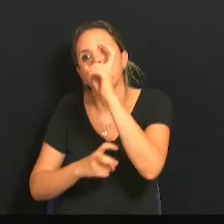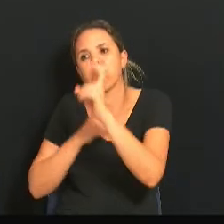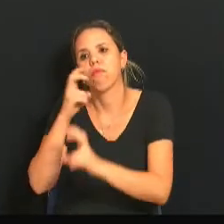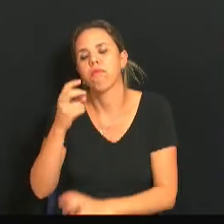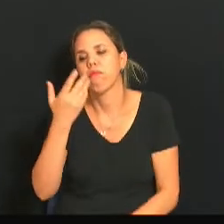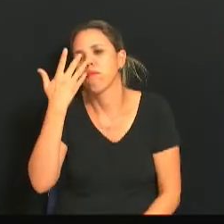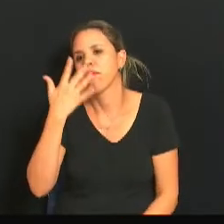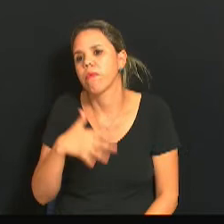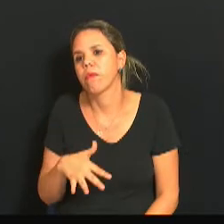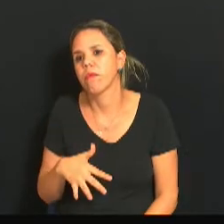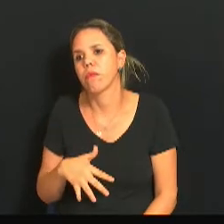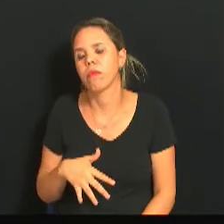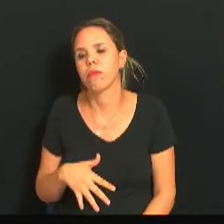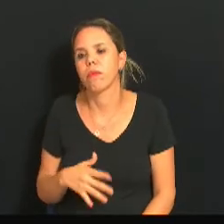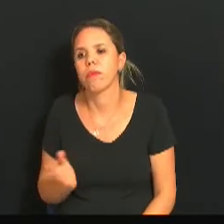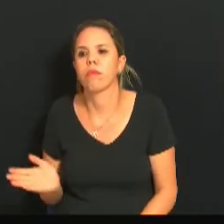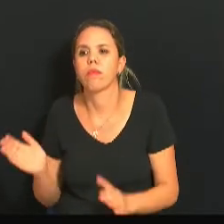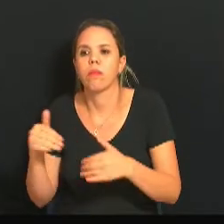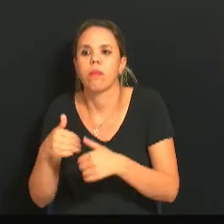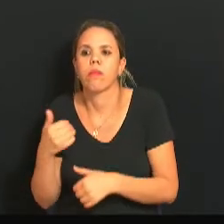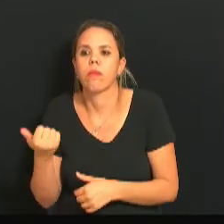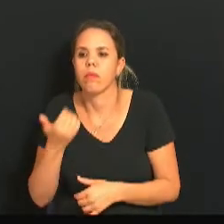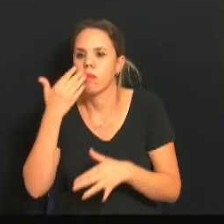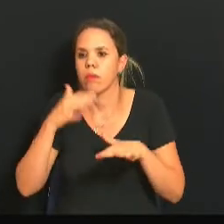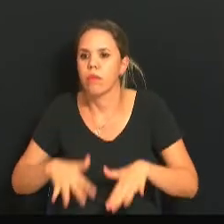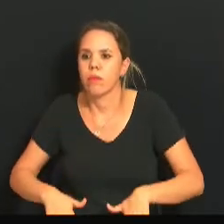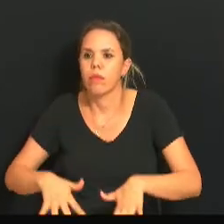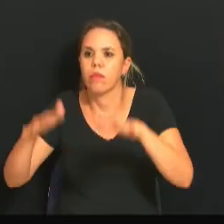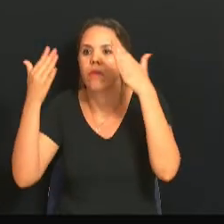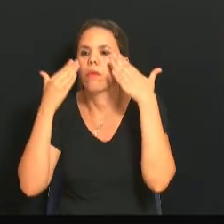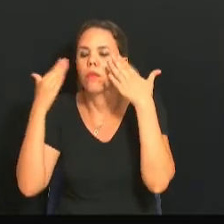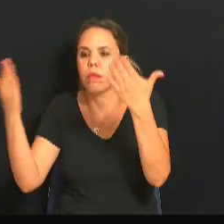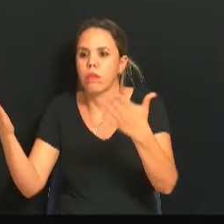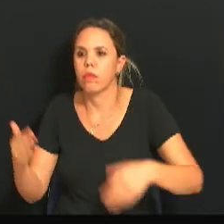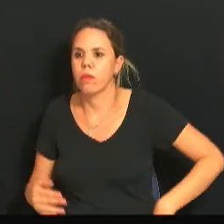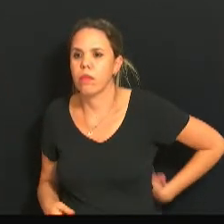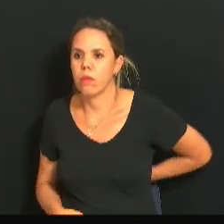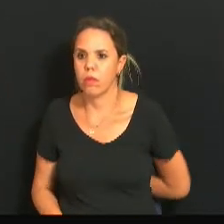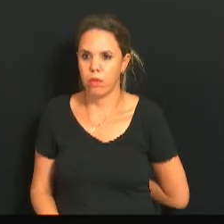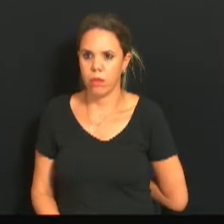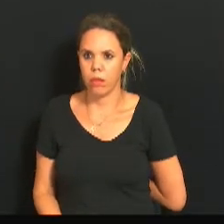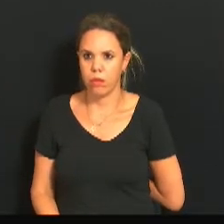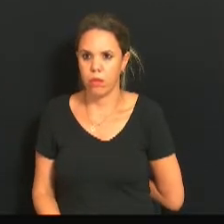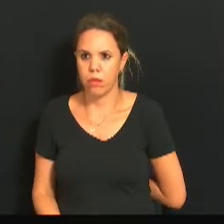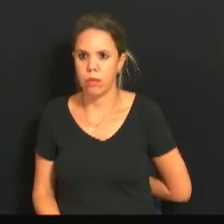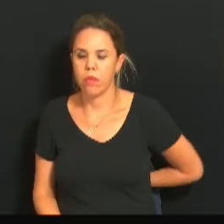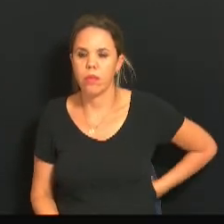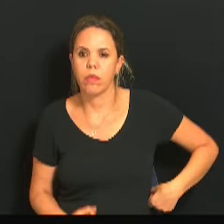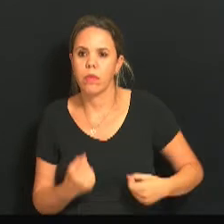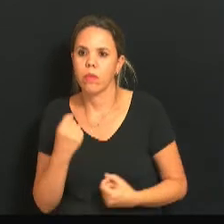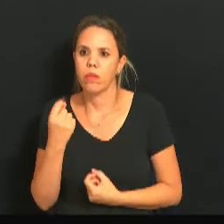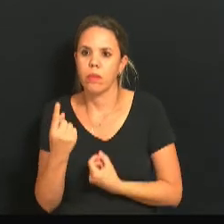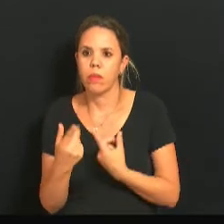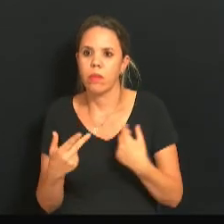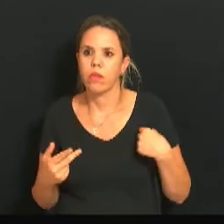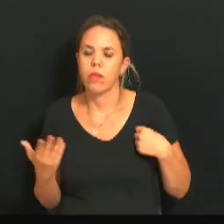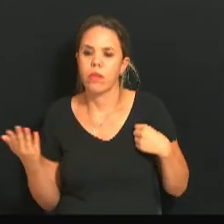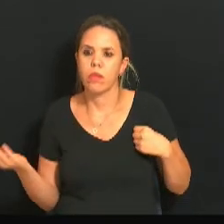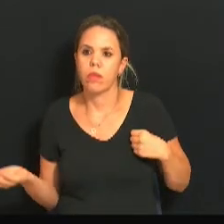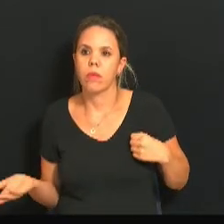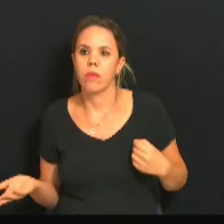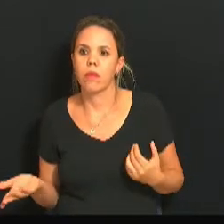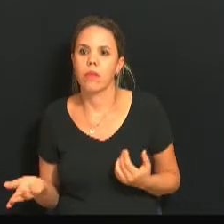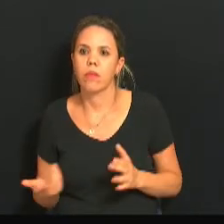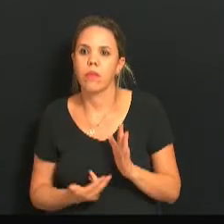Falei linear a e voltado para a primeira infância na frente da Estação Cultura aqui algumas inspirações para isso um